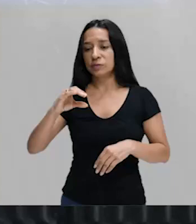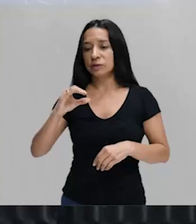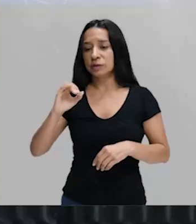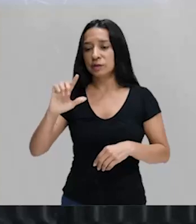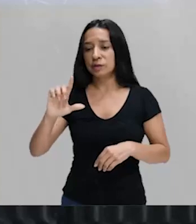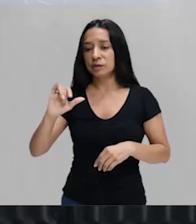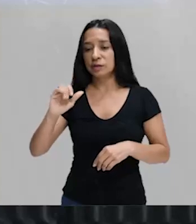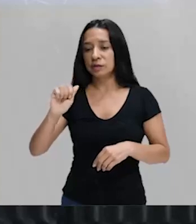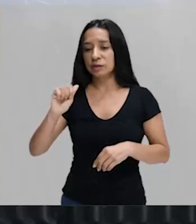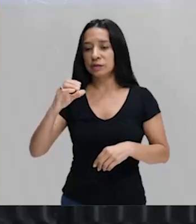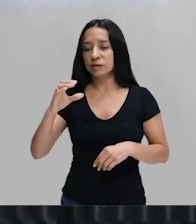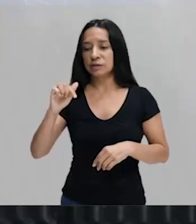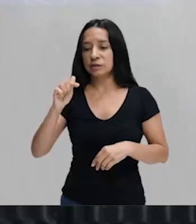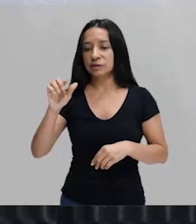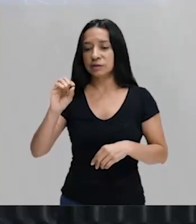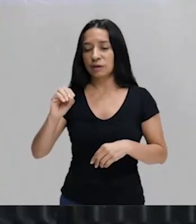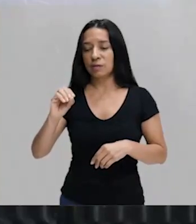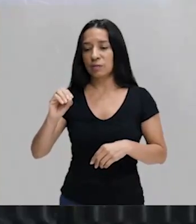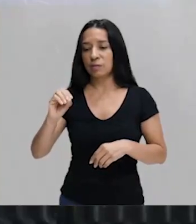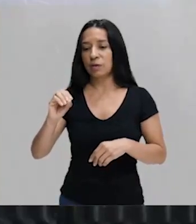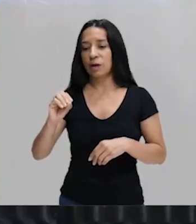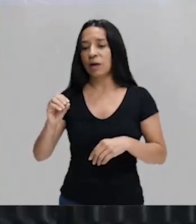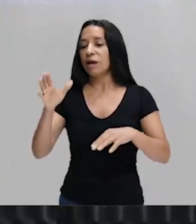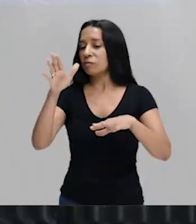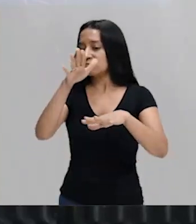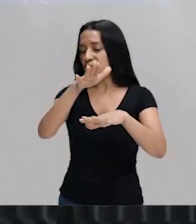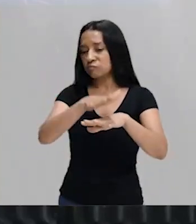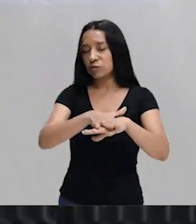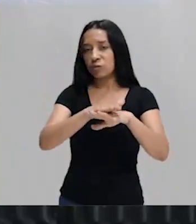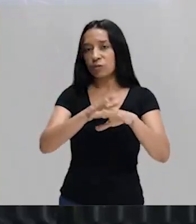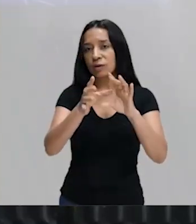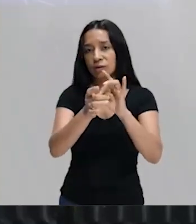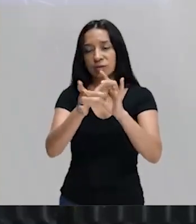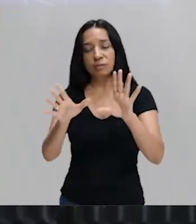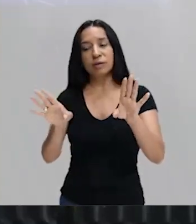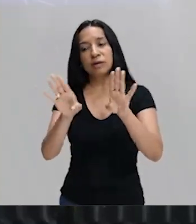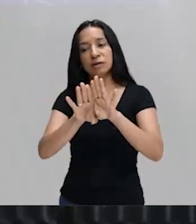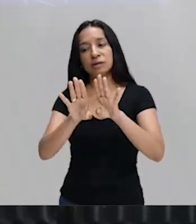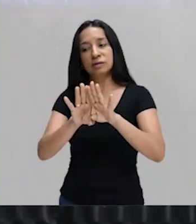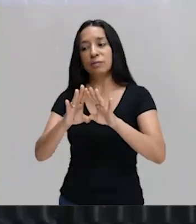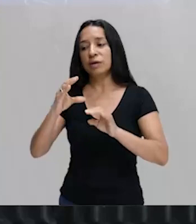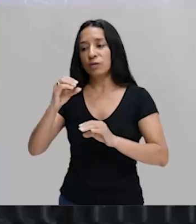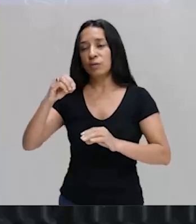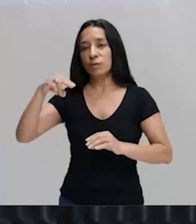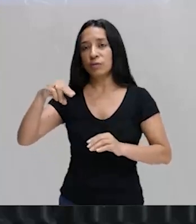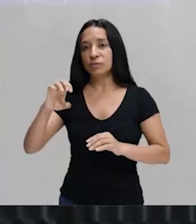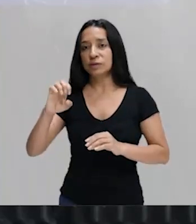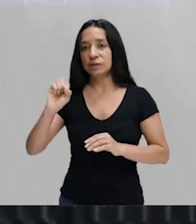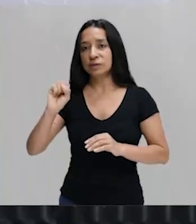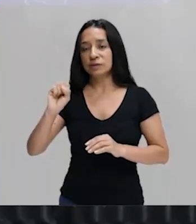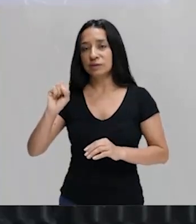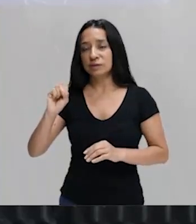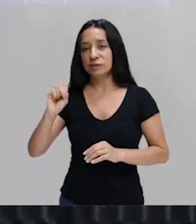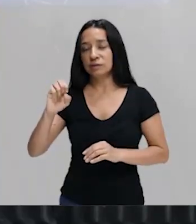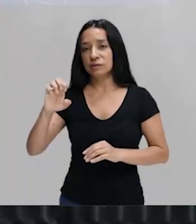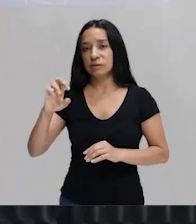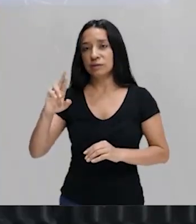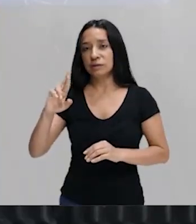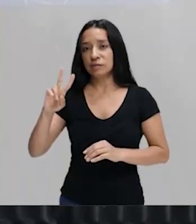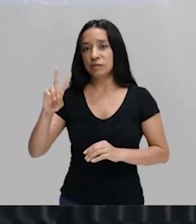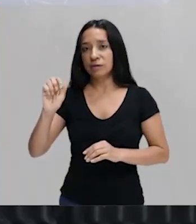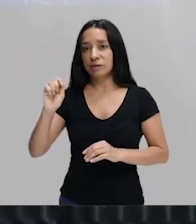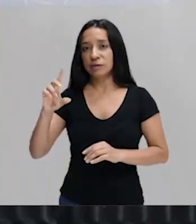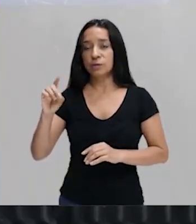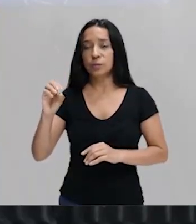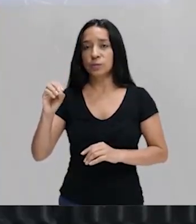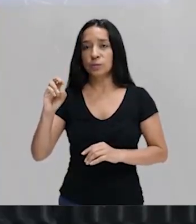coloca liberais e conservadores. Então, esse Ministério da Conciliação é uma forma dele alcançar uma estabilidade, mas é